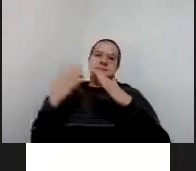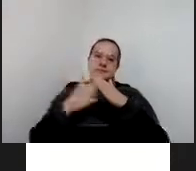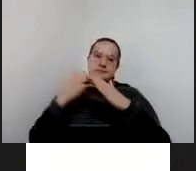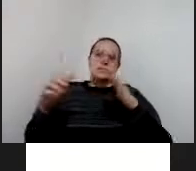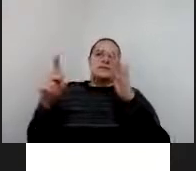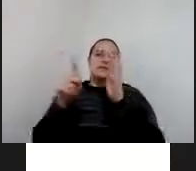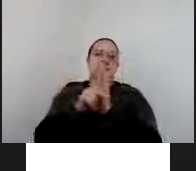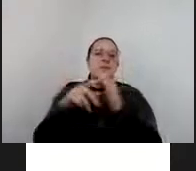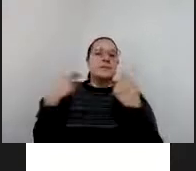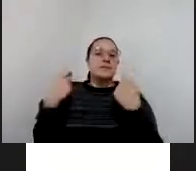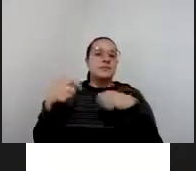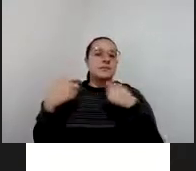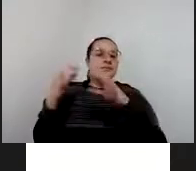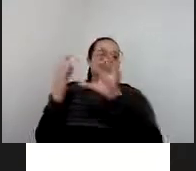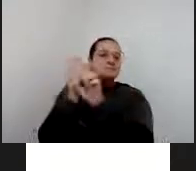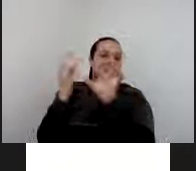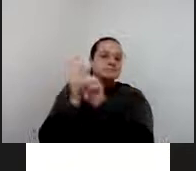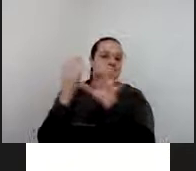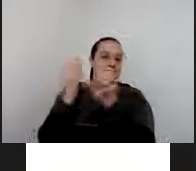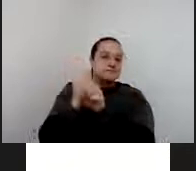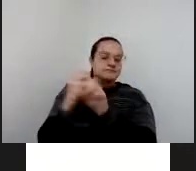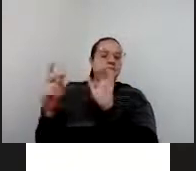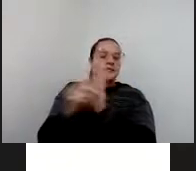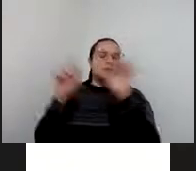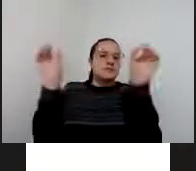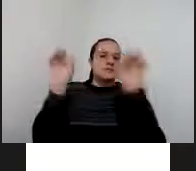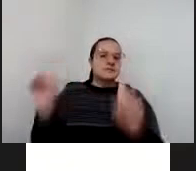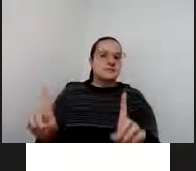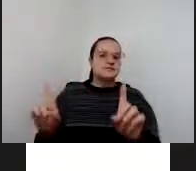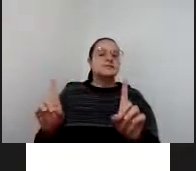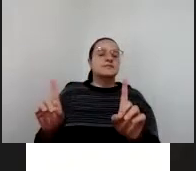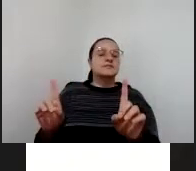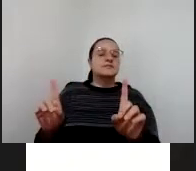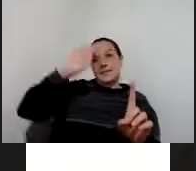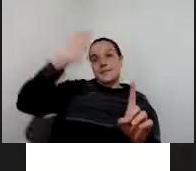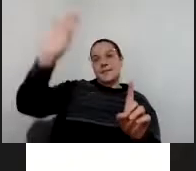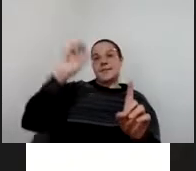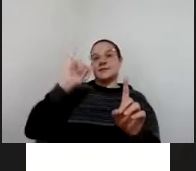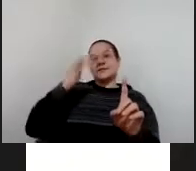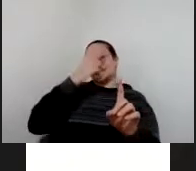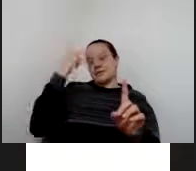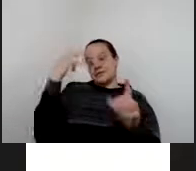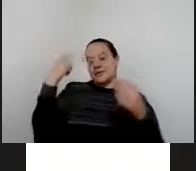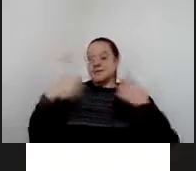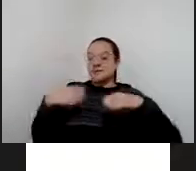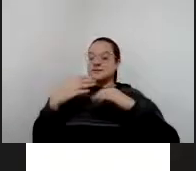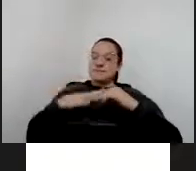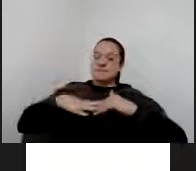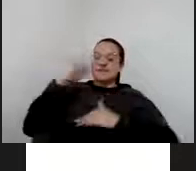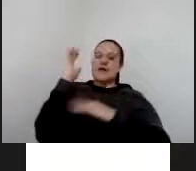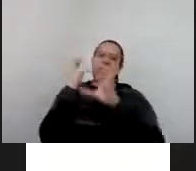uma pontuação dessas deficiências e justamente quem mais precise ter uma pontuação maior, que ela